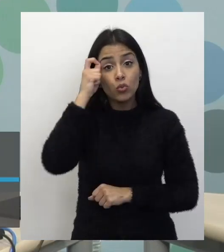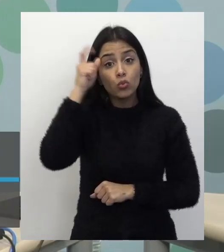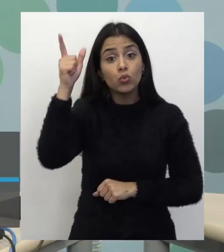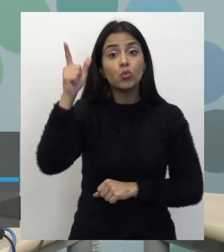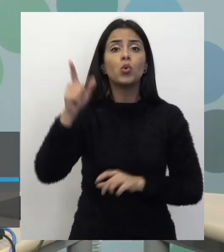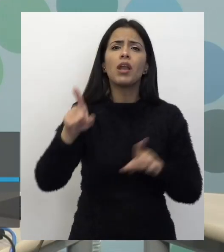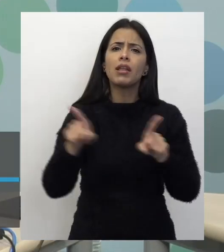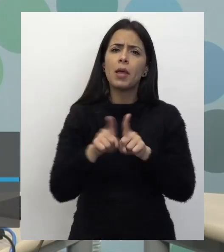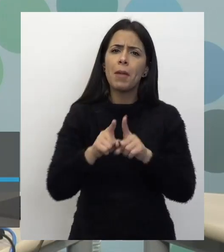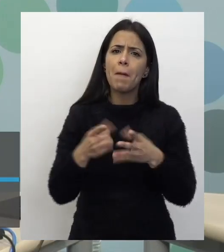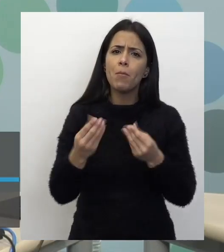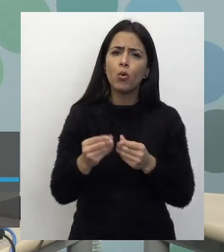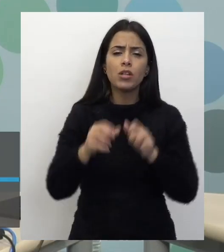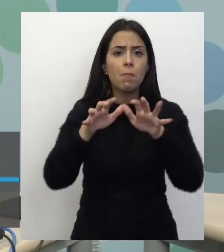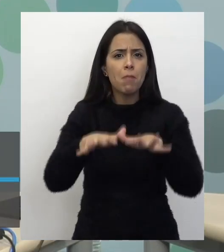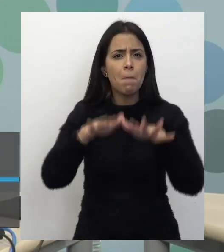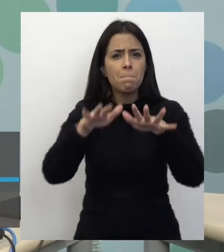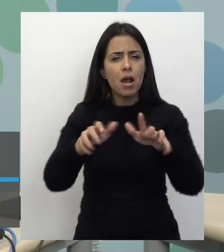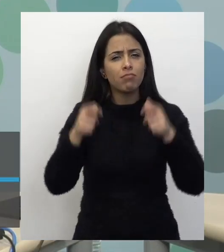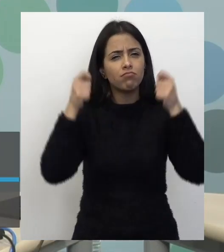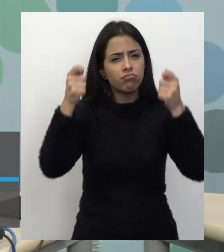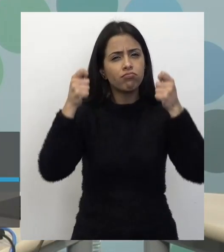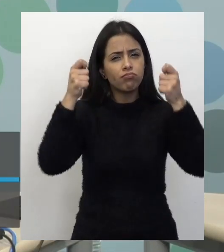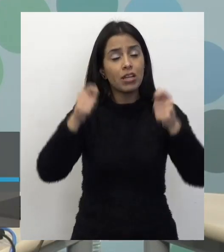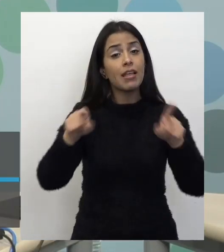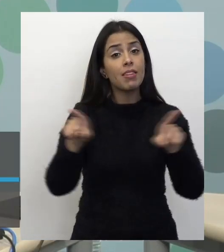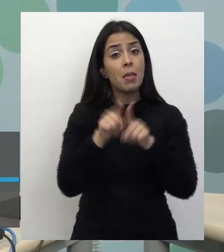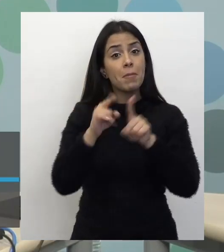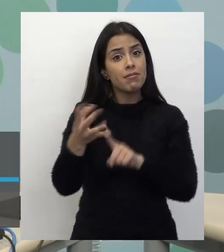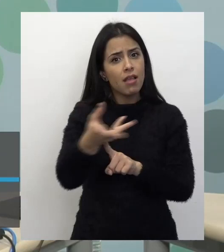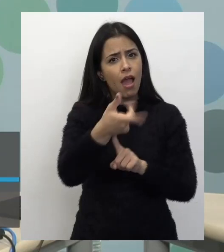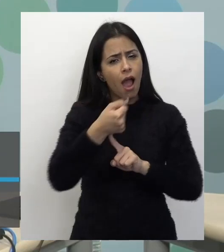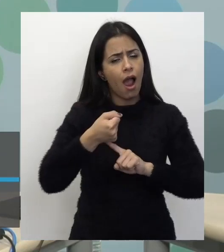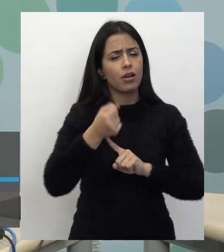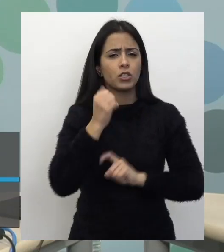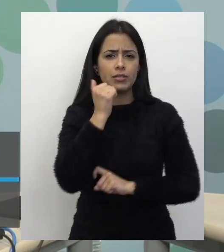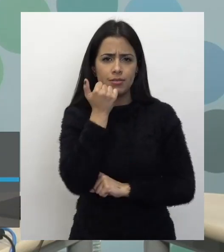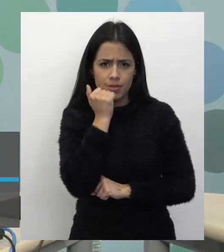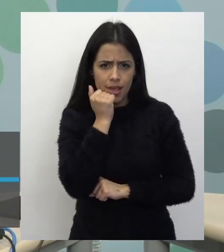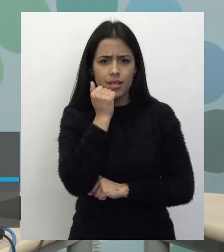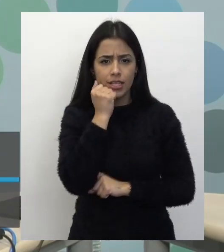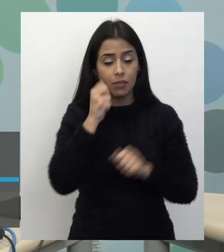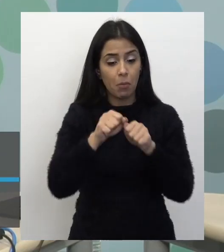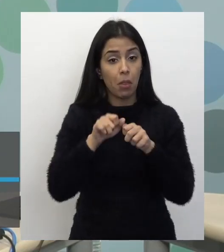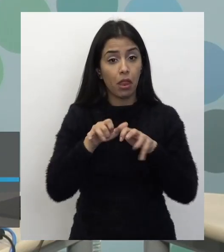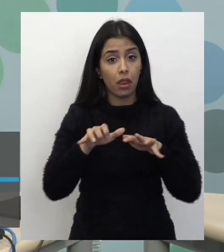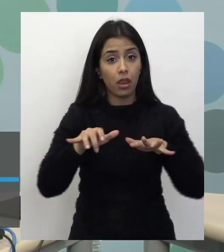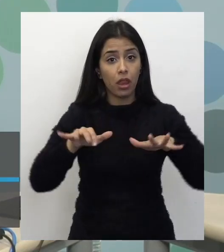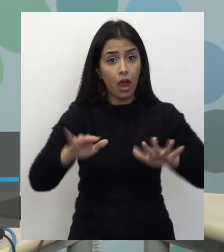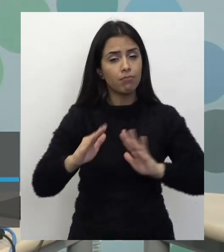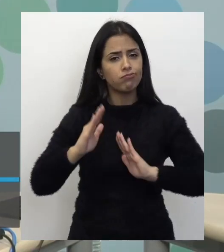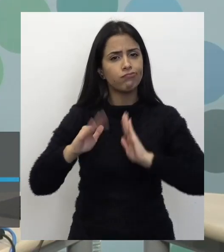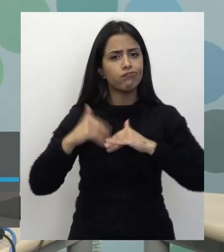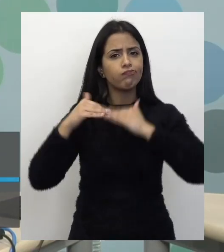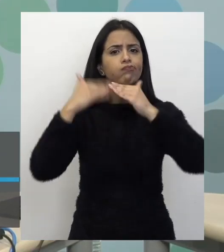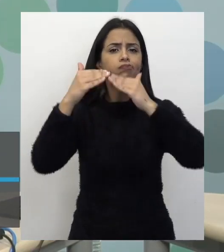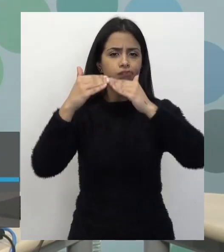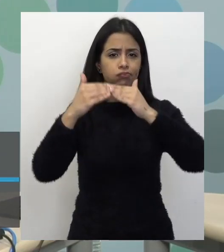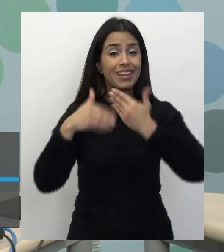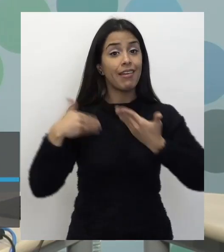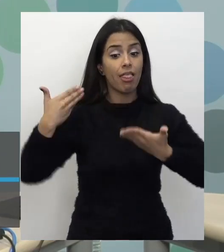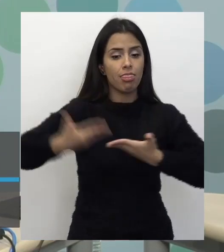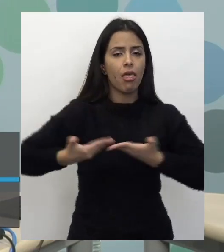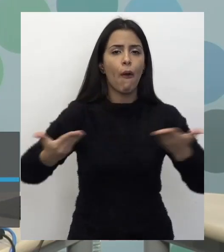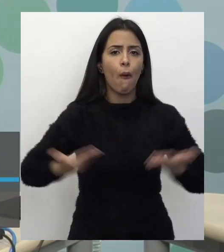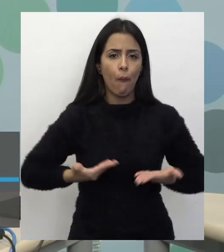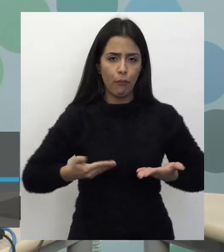manifestações de diversas áreas da arte, das ciências, que foram se perpetuando pelo tempo e chegaram até os dias